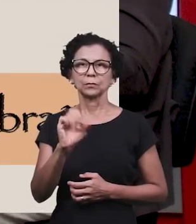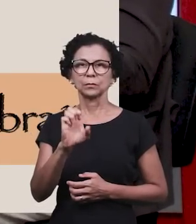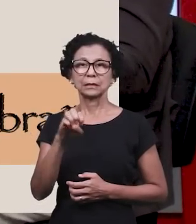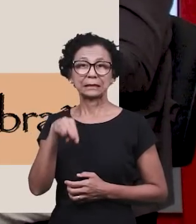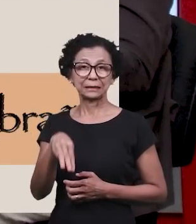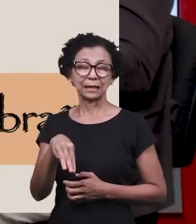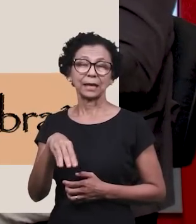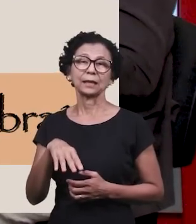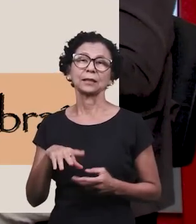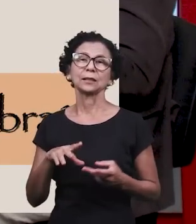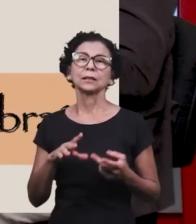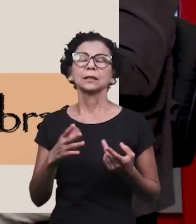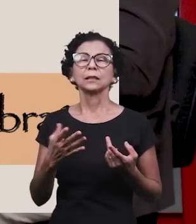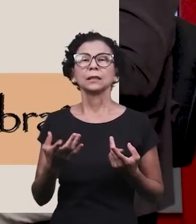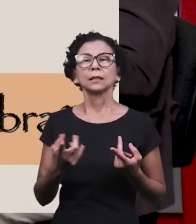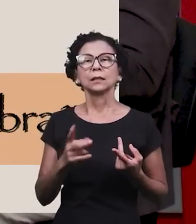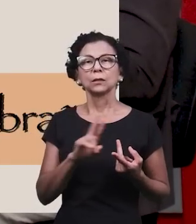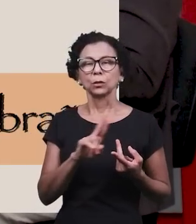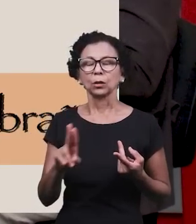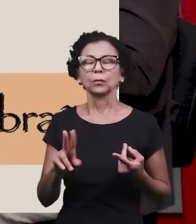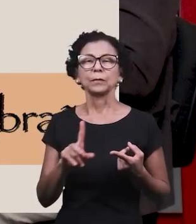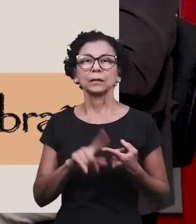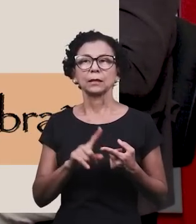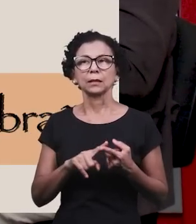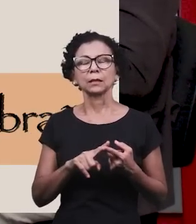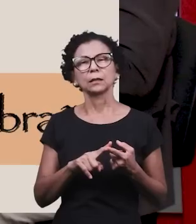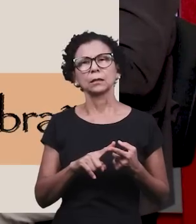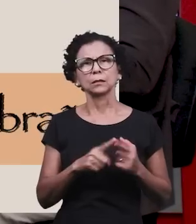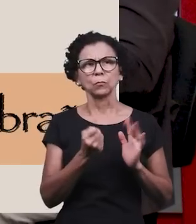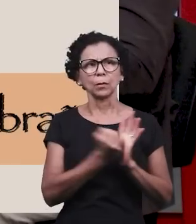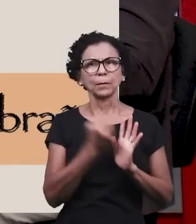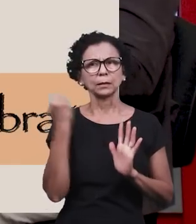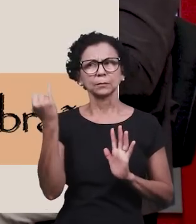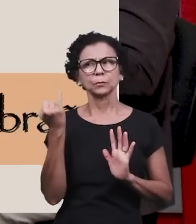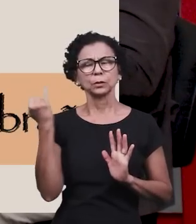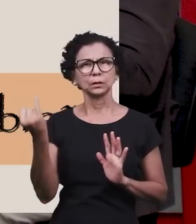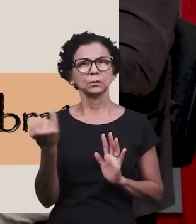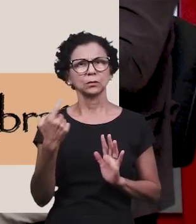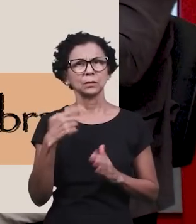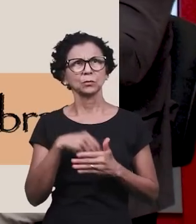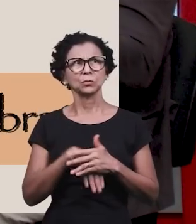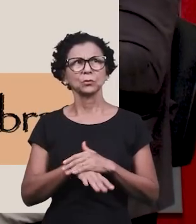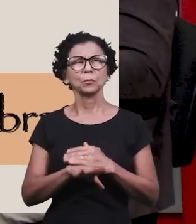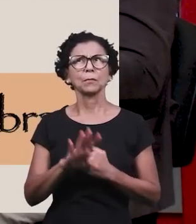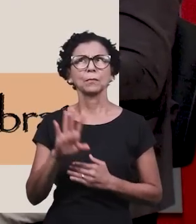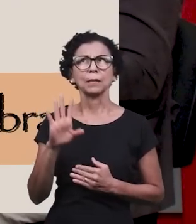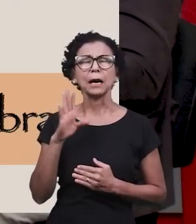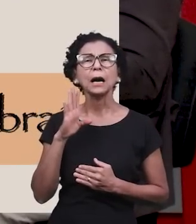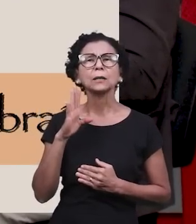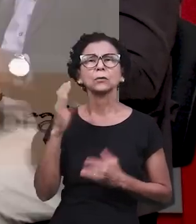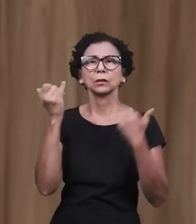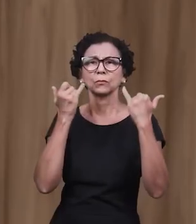nas páginas iniciais talvez nós, olhando brevemente, não tenhamos ideia de quanto